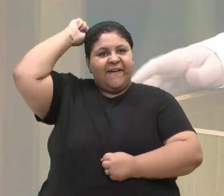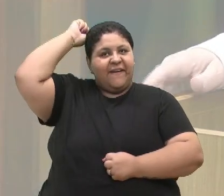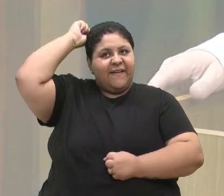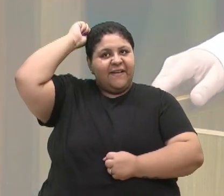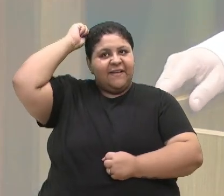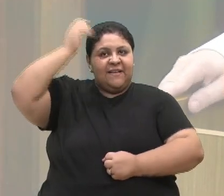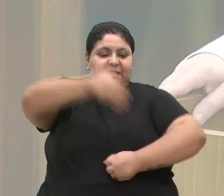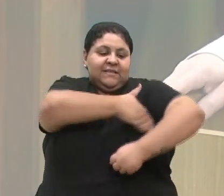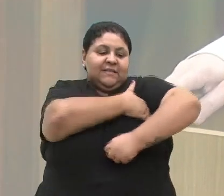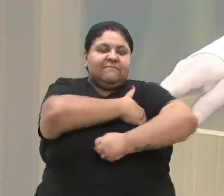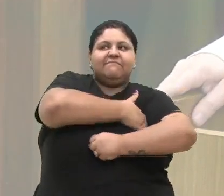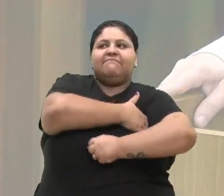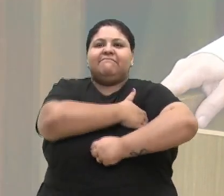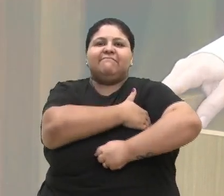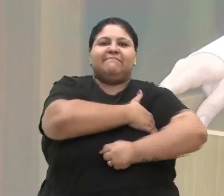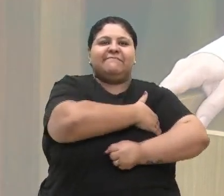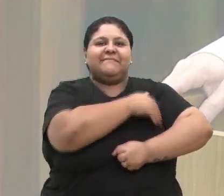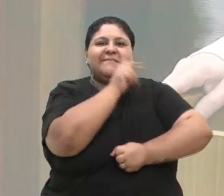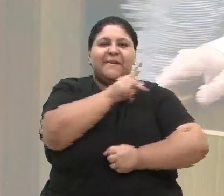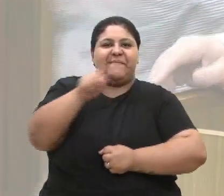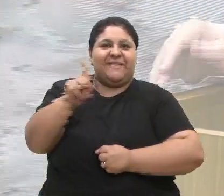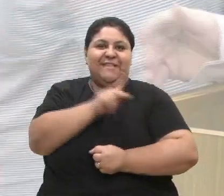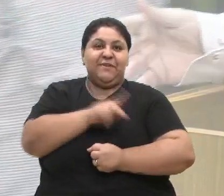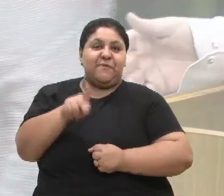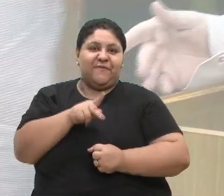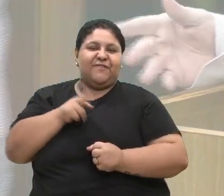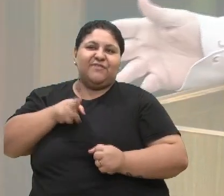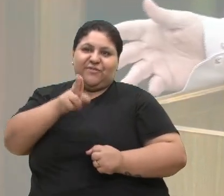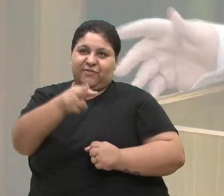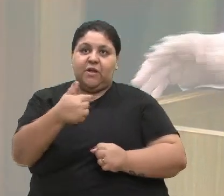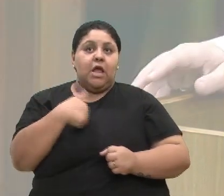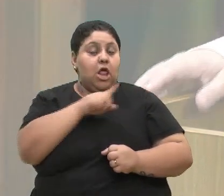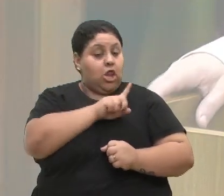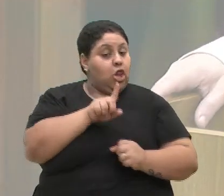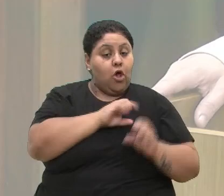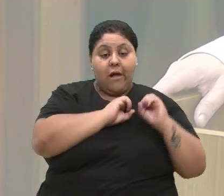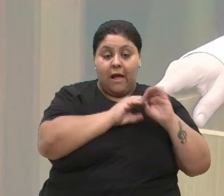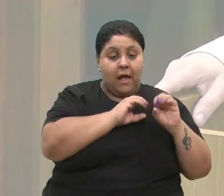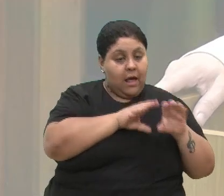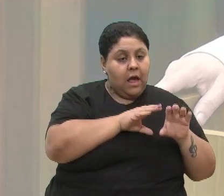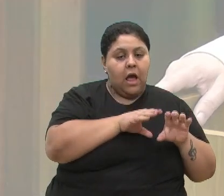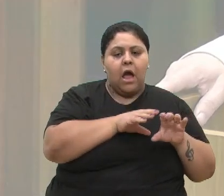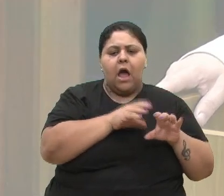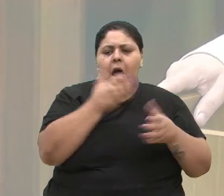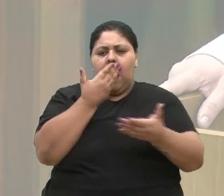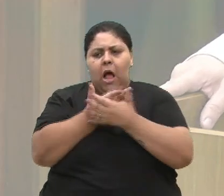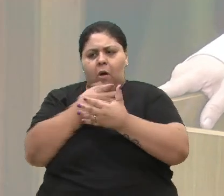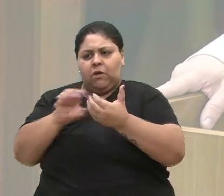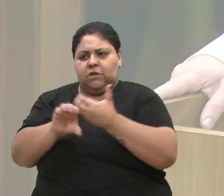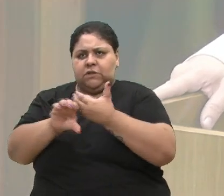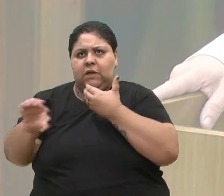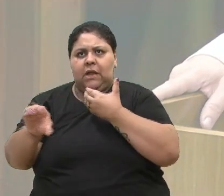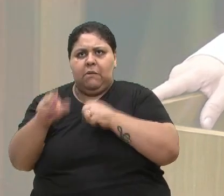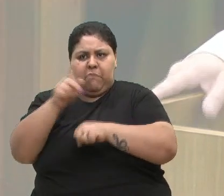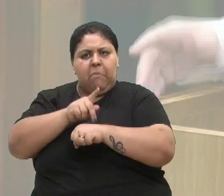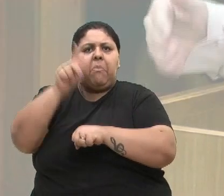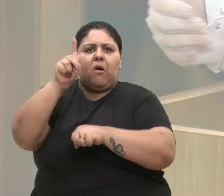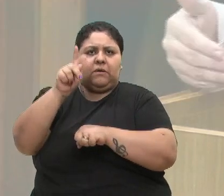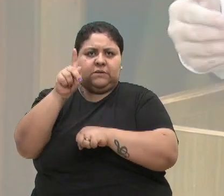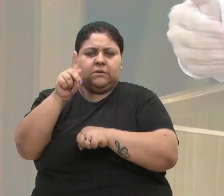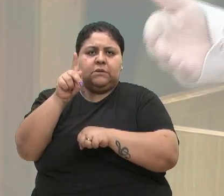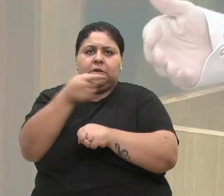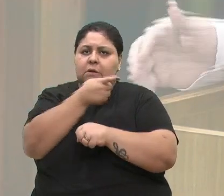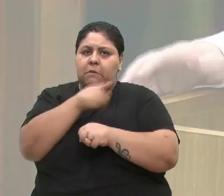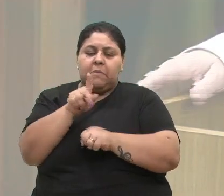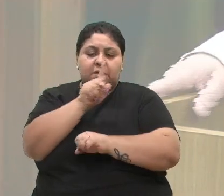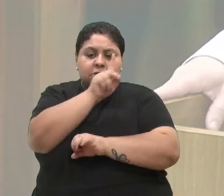levo a tal da pastinha de professor, que eu não sou mais. Eu continuo com aulas online para pós-graduação, por convite, mas não sou mais